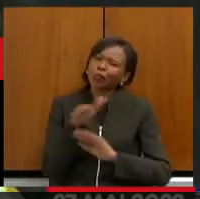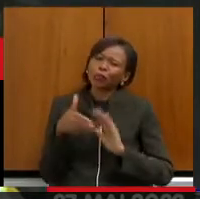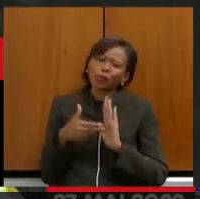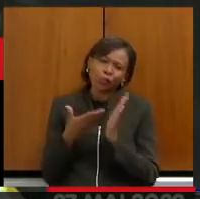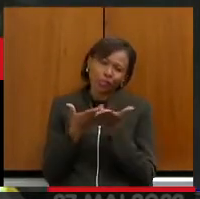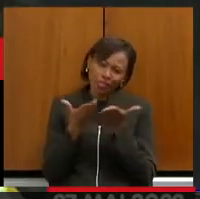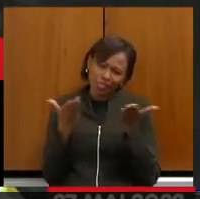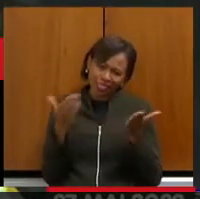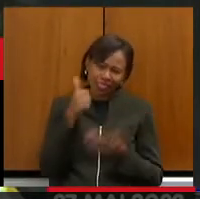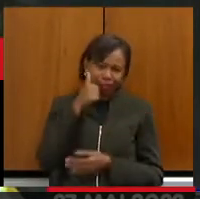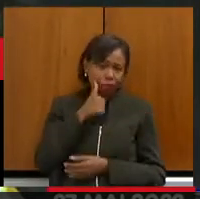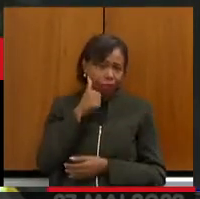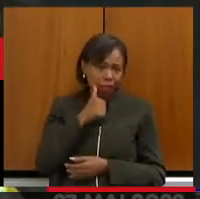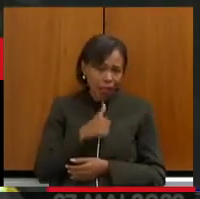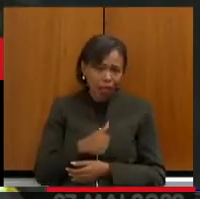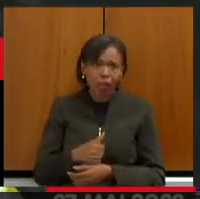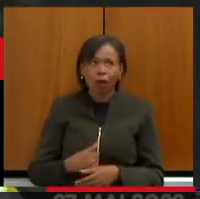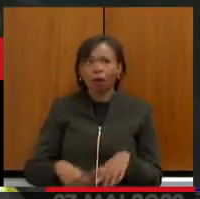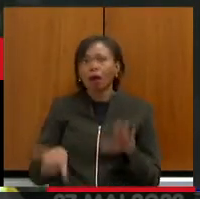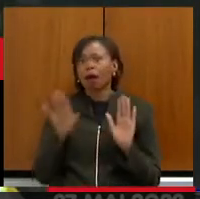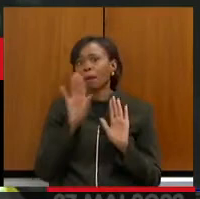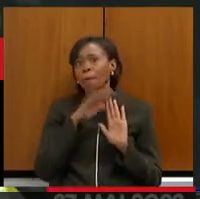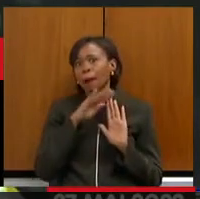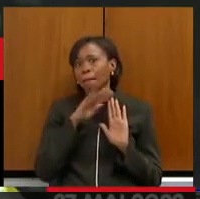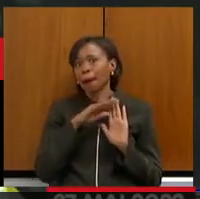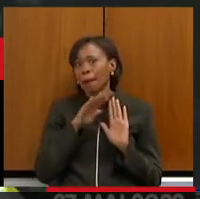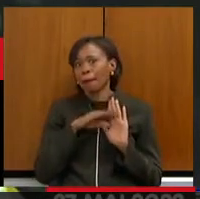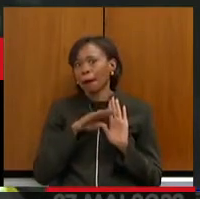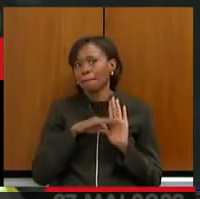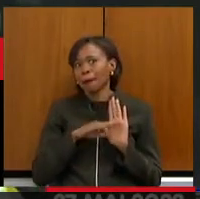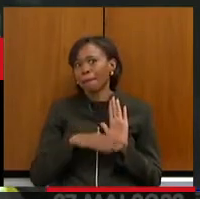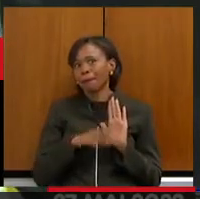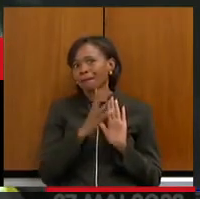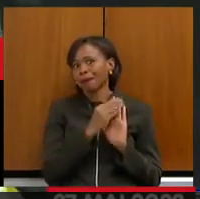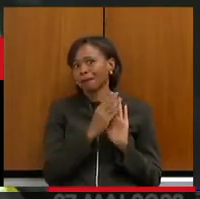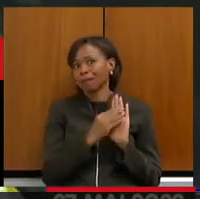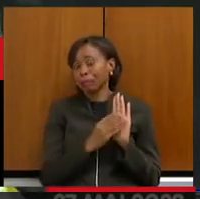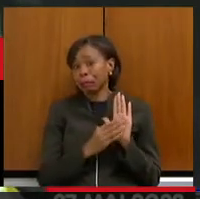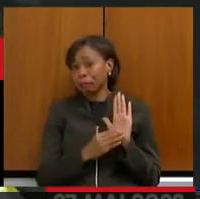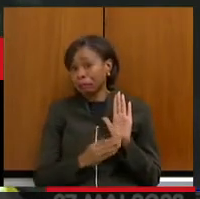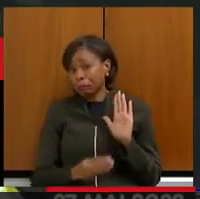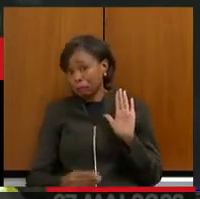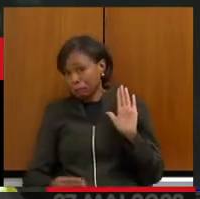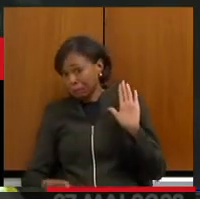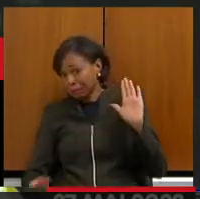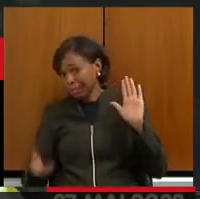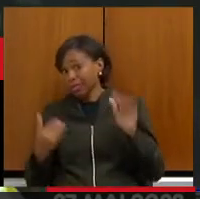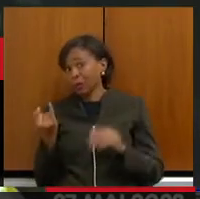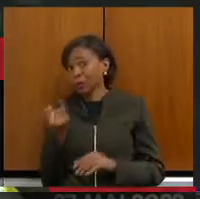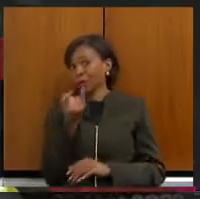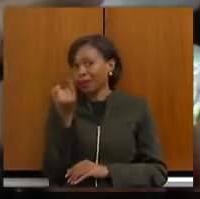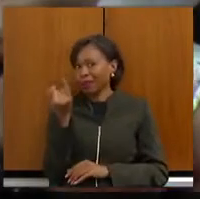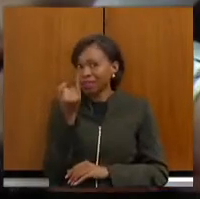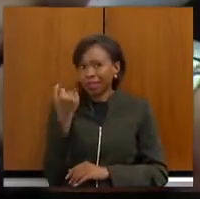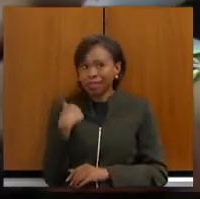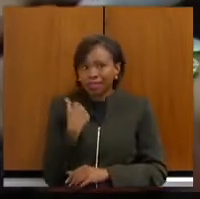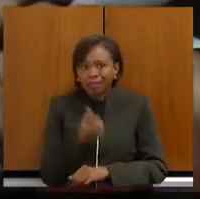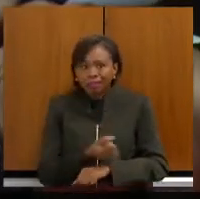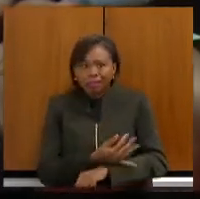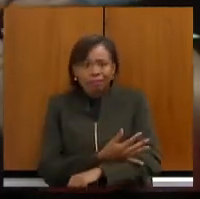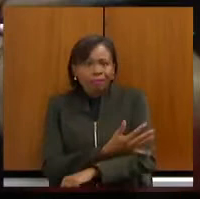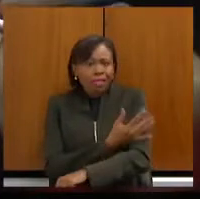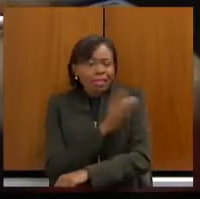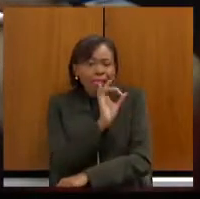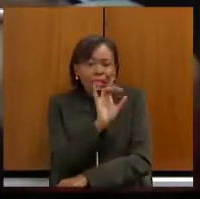que estão aqui é muita falta né gente só que tem umas foto aí que é cara sim eu fiquei muito emocionada com cada fala que eu vi